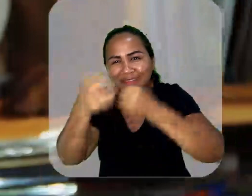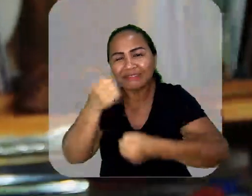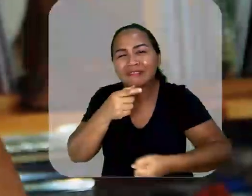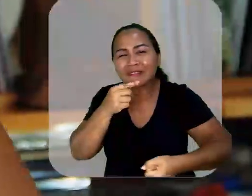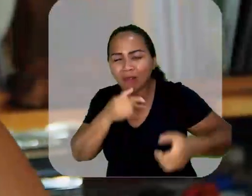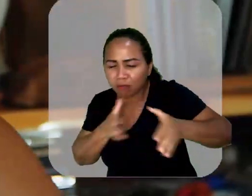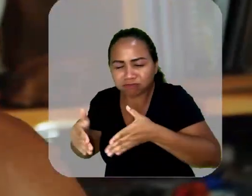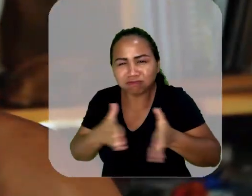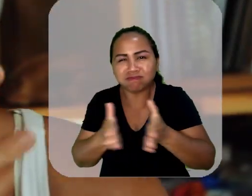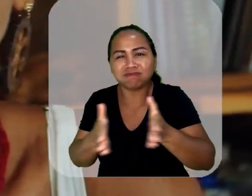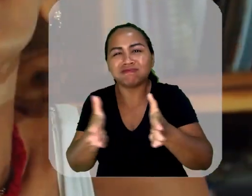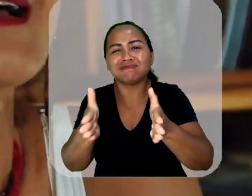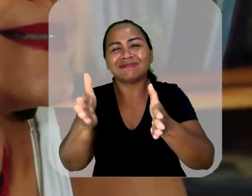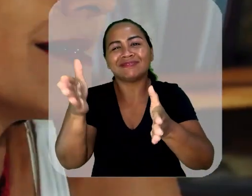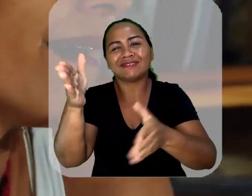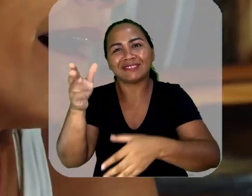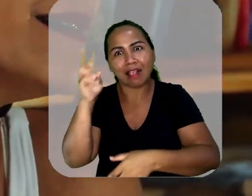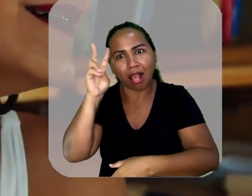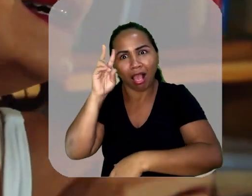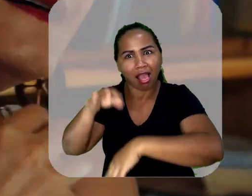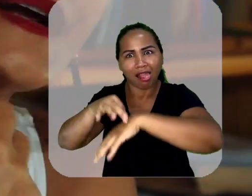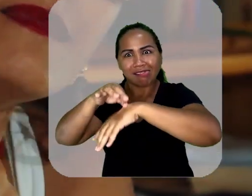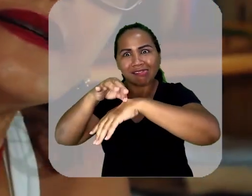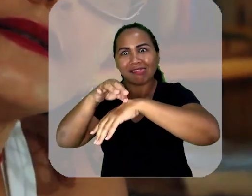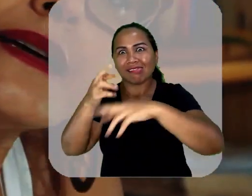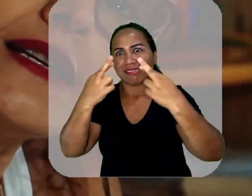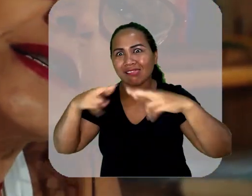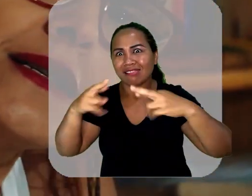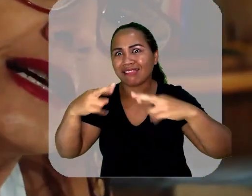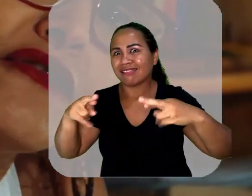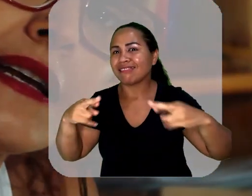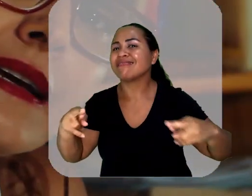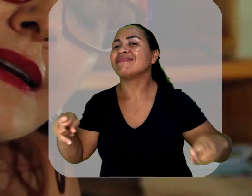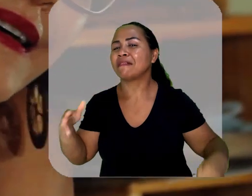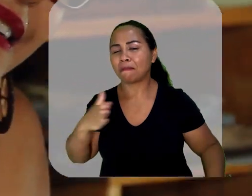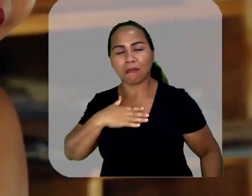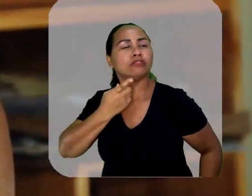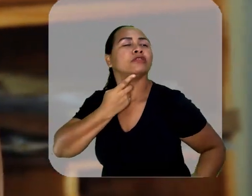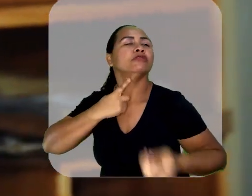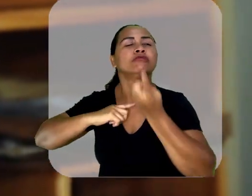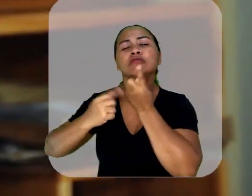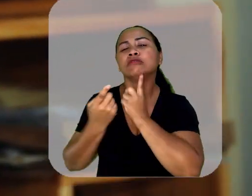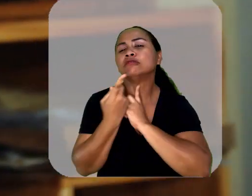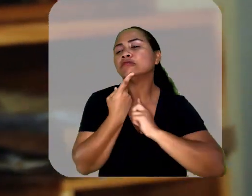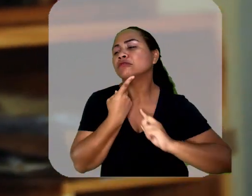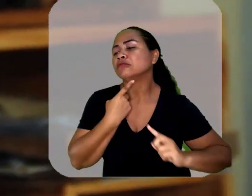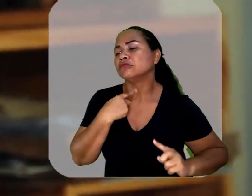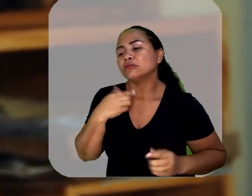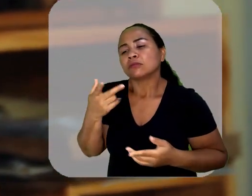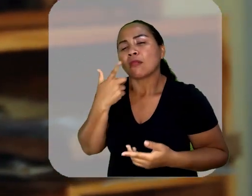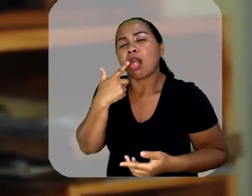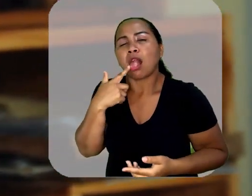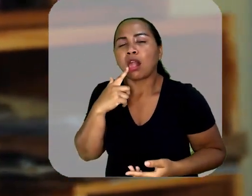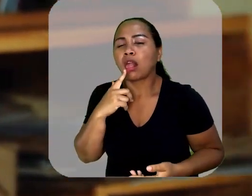deleite, paçoca, carne assada, pra minha sede sibirina. Tua